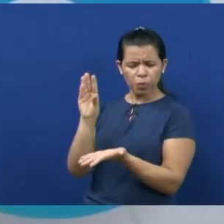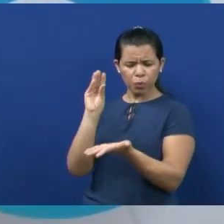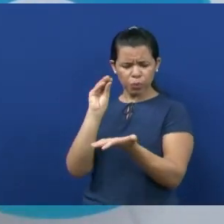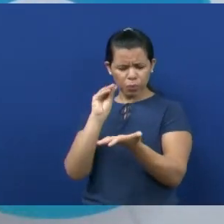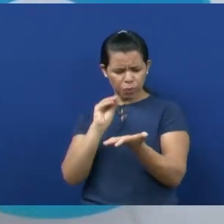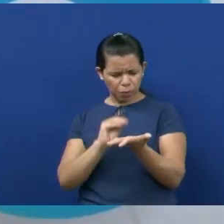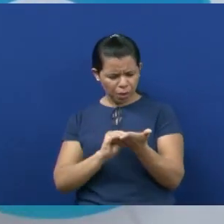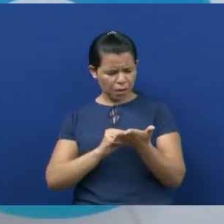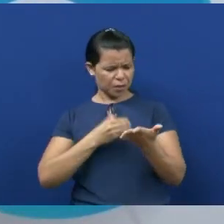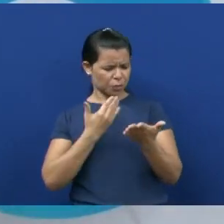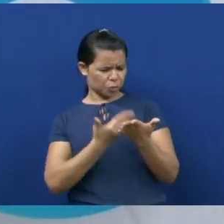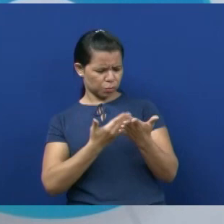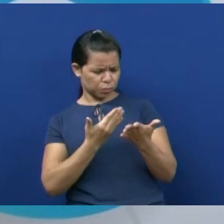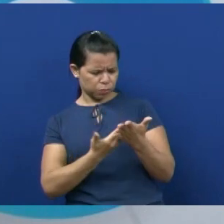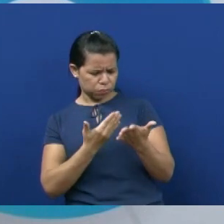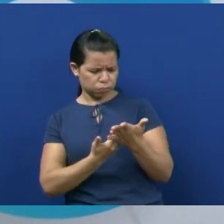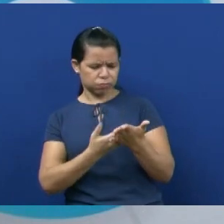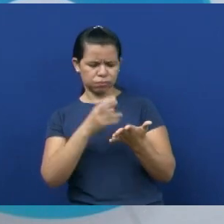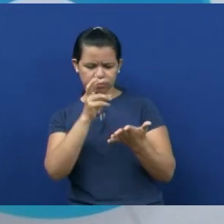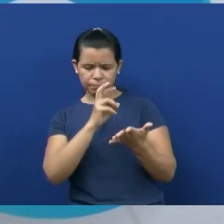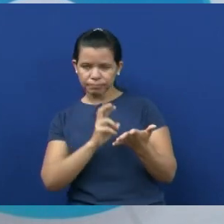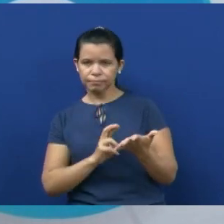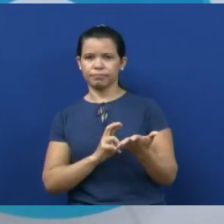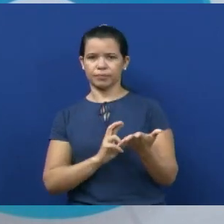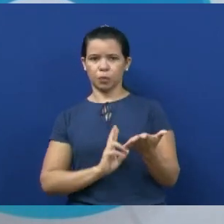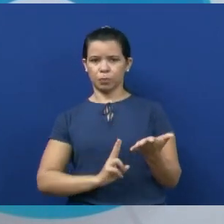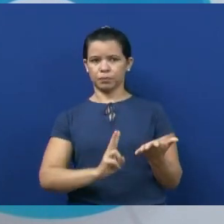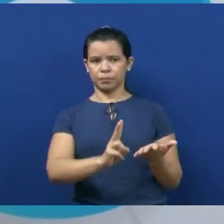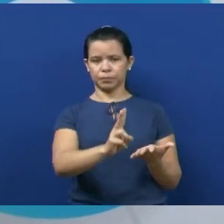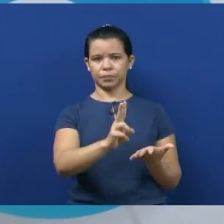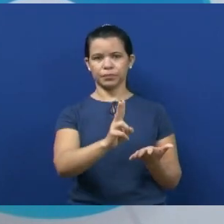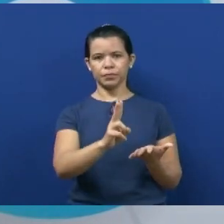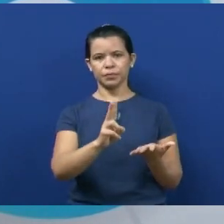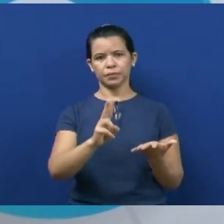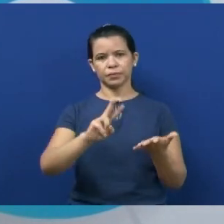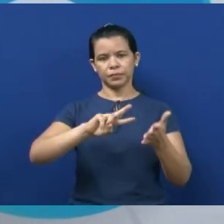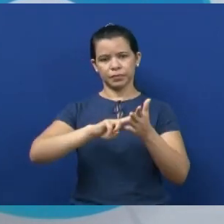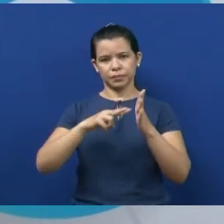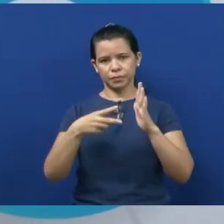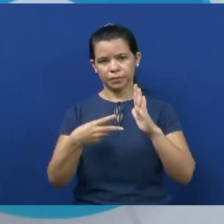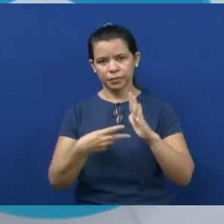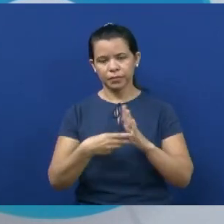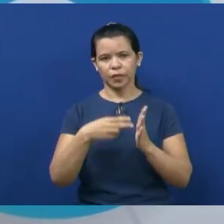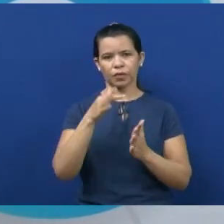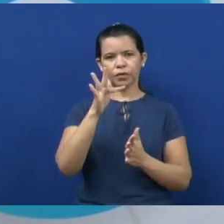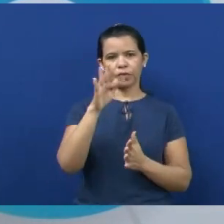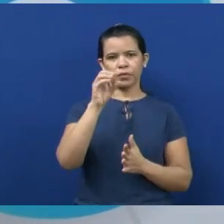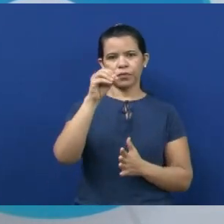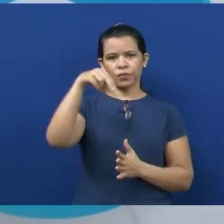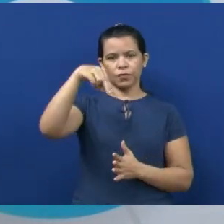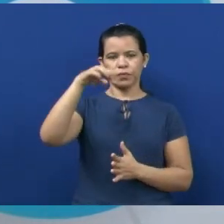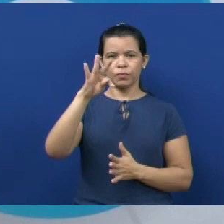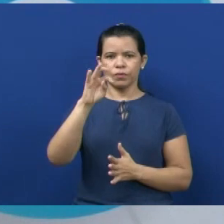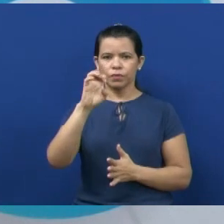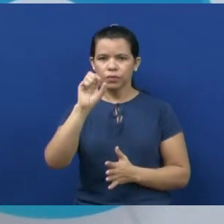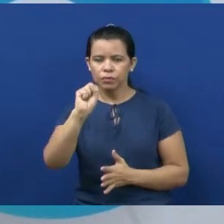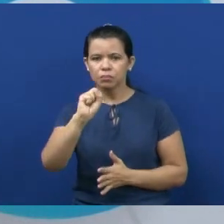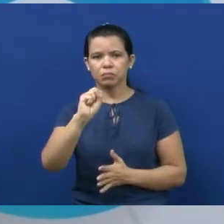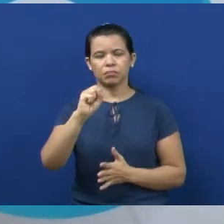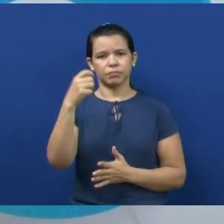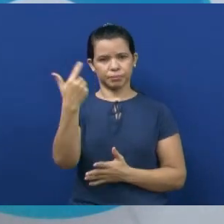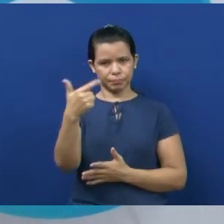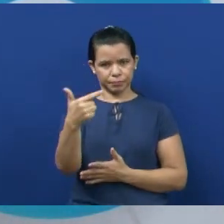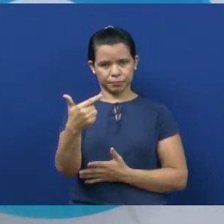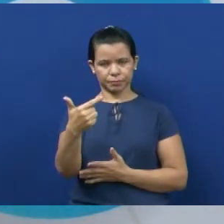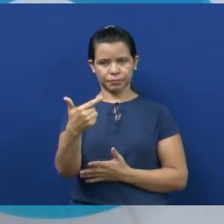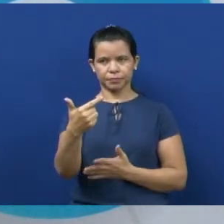ou pesquisa, ele vai dar continuidade. Isso é chamado de fonte secundária, certo? Gente,